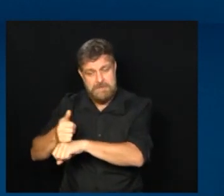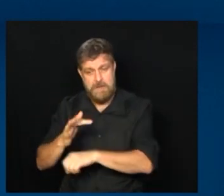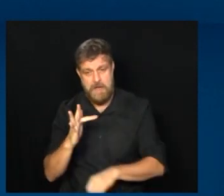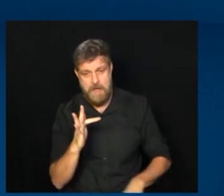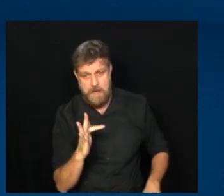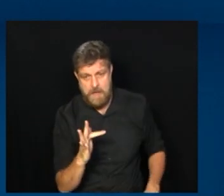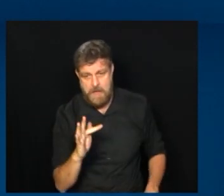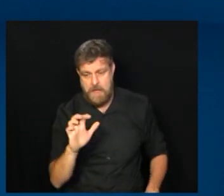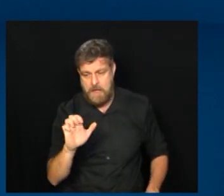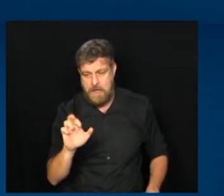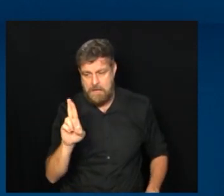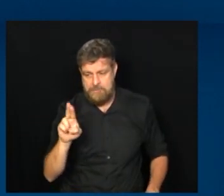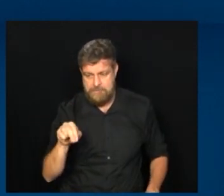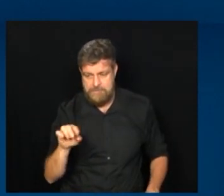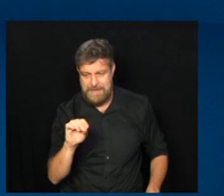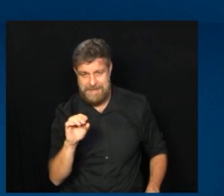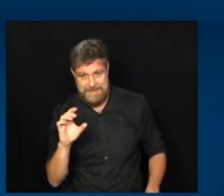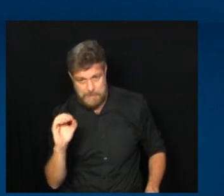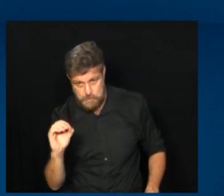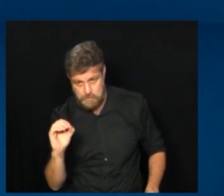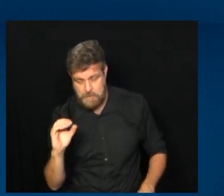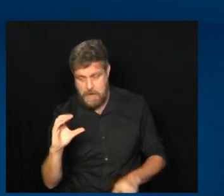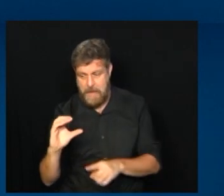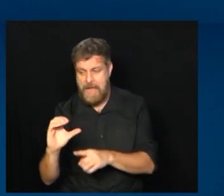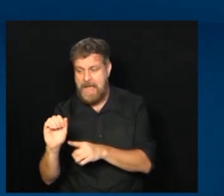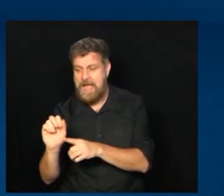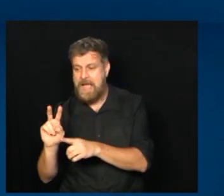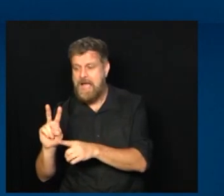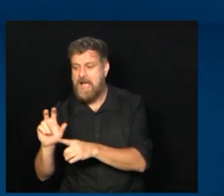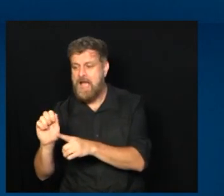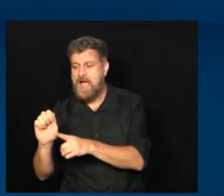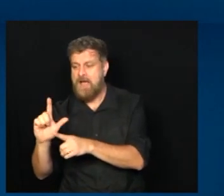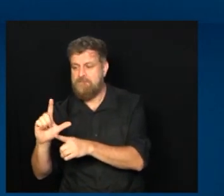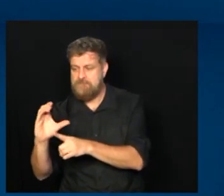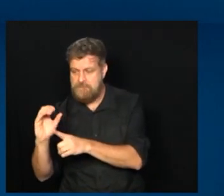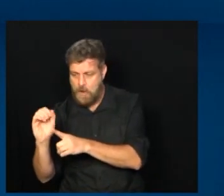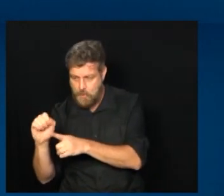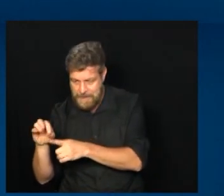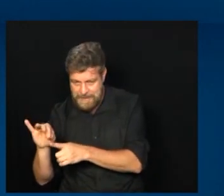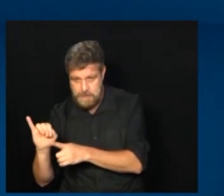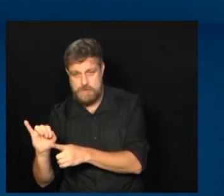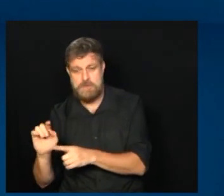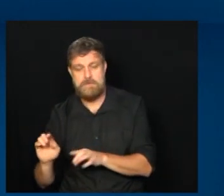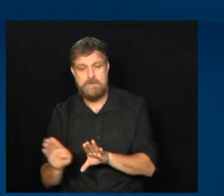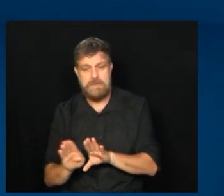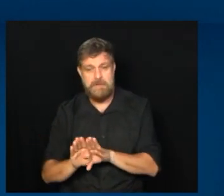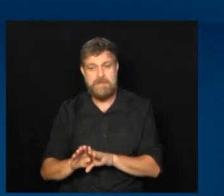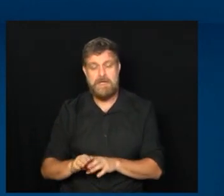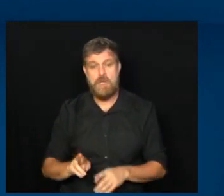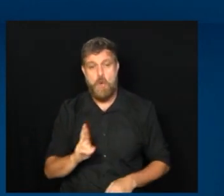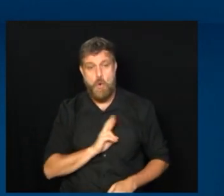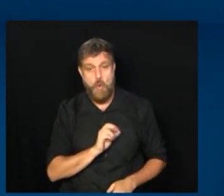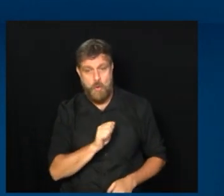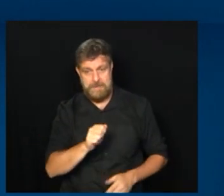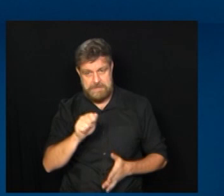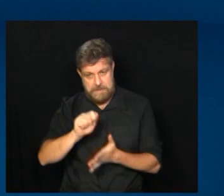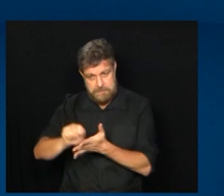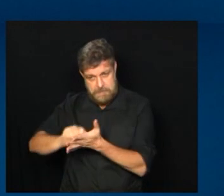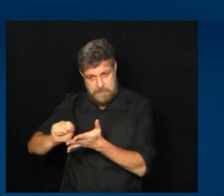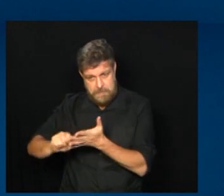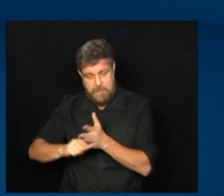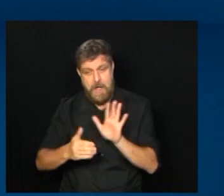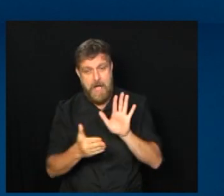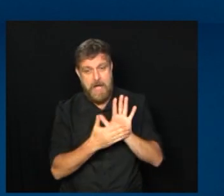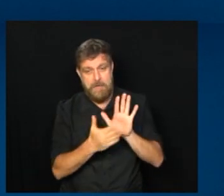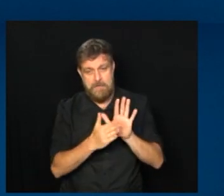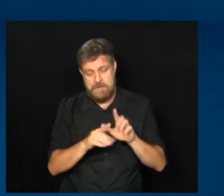dos Santos Andrade Cavalcante. Ainda em turno único de autoria do vereador Luiz Rossini, será analisada a proposta que concede o